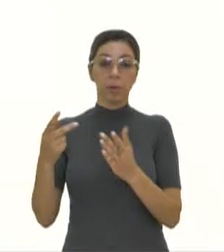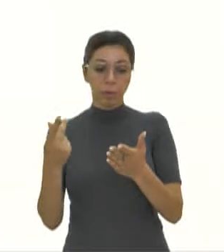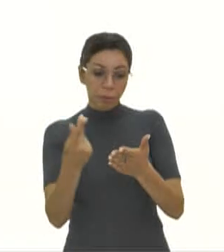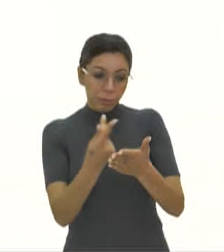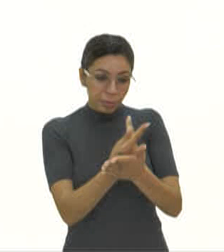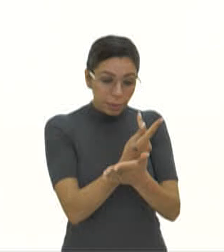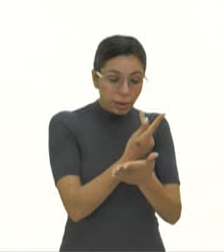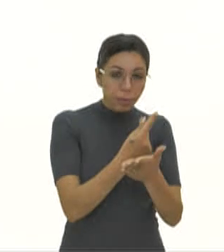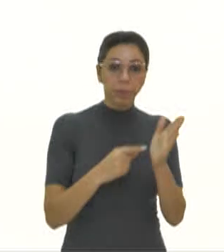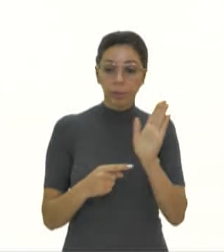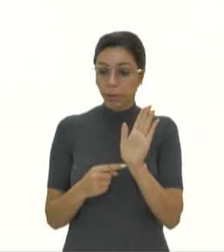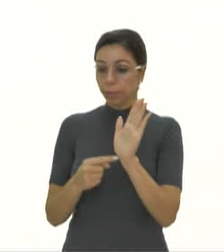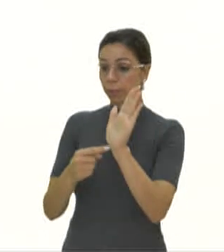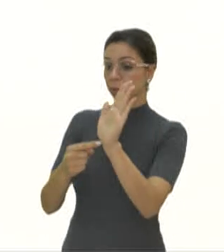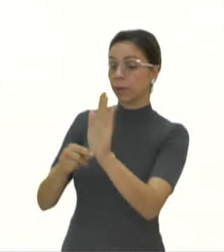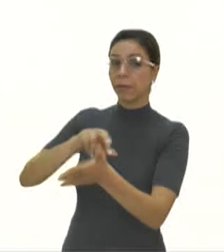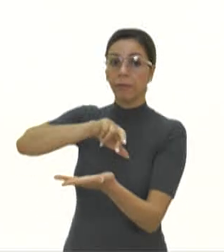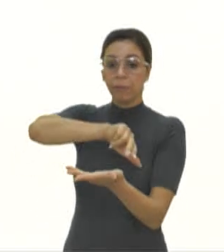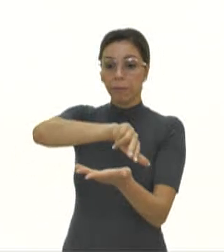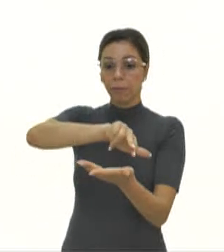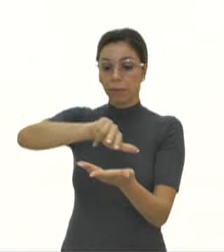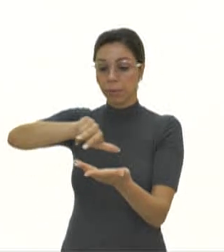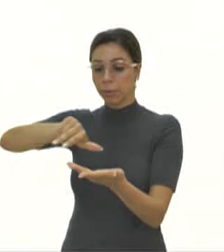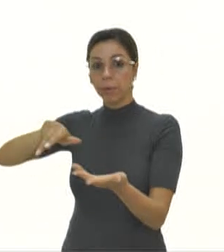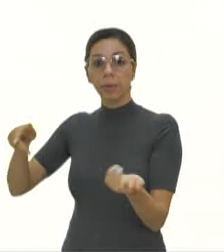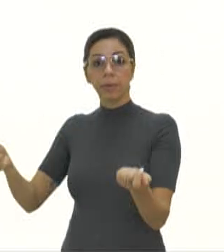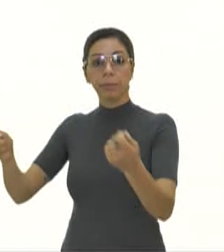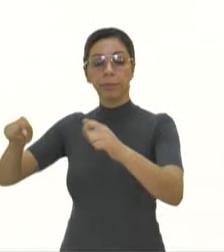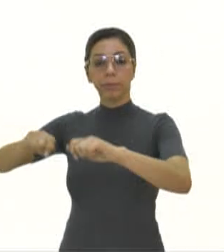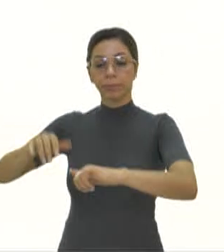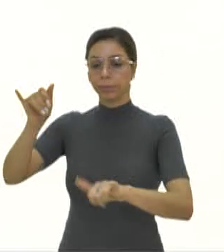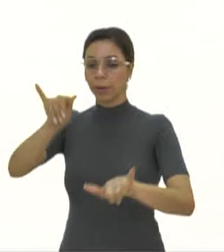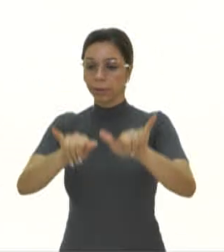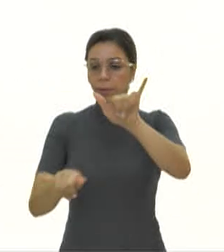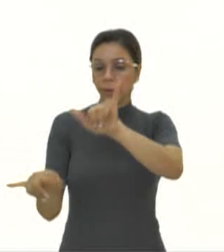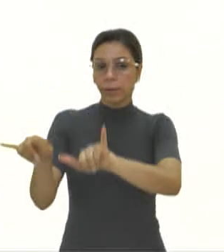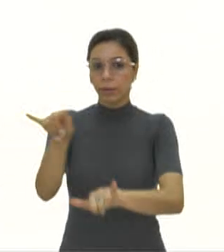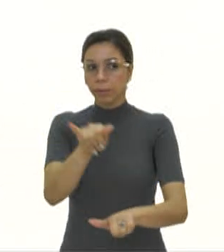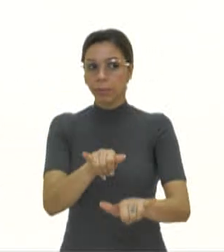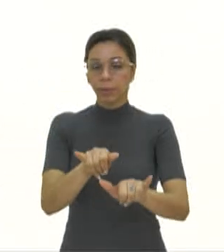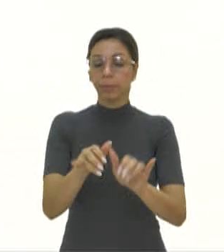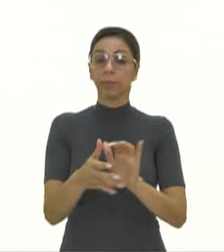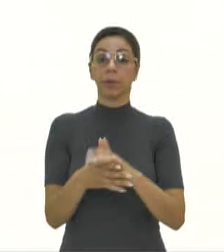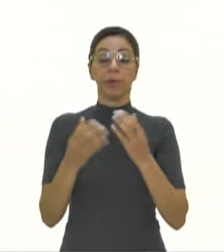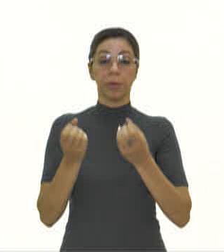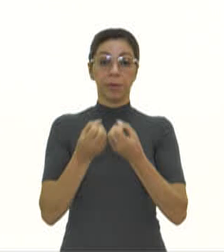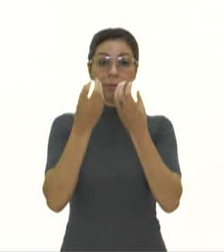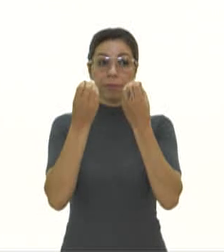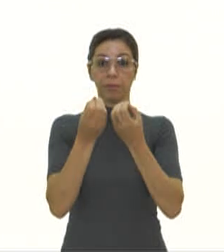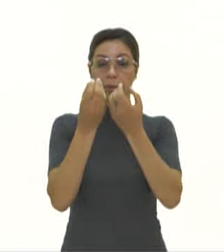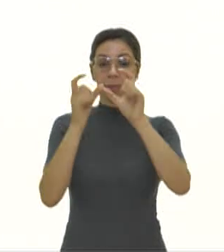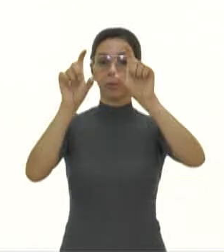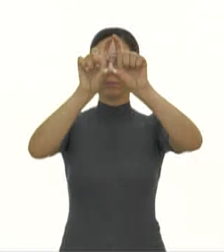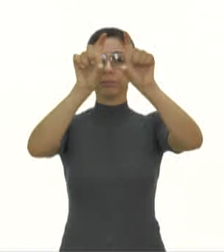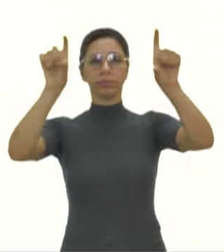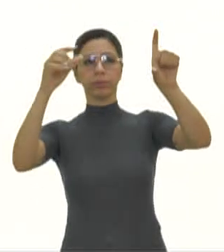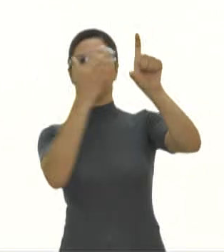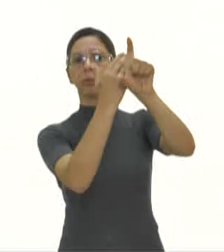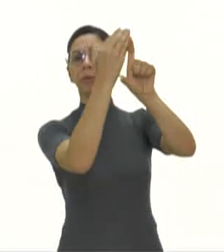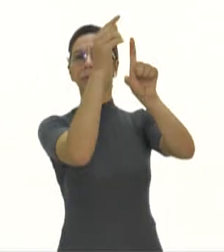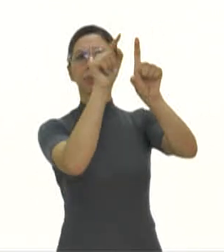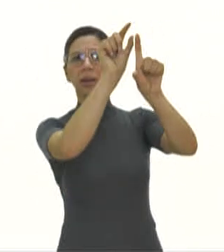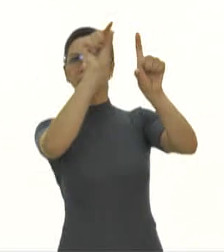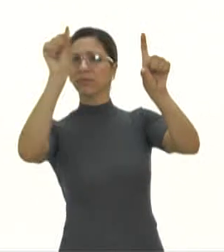que demonstrou as várias possibilidades da química. E nós temos essa informação já bem no início do nosso